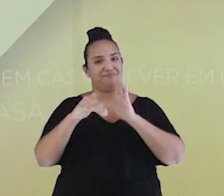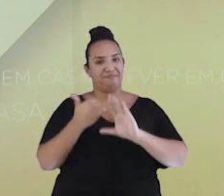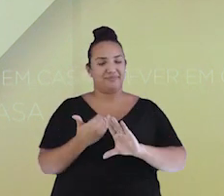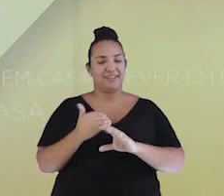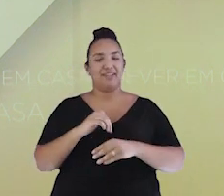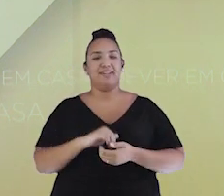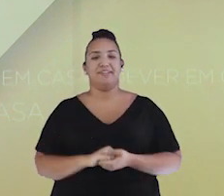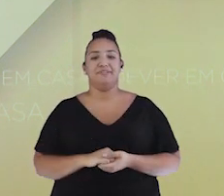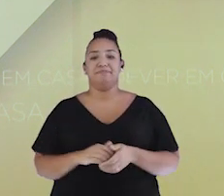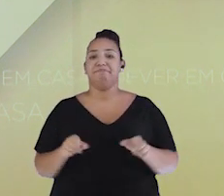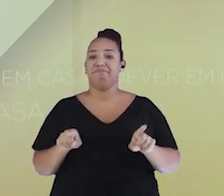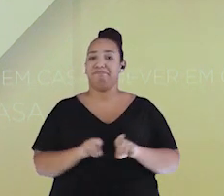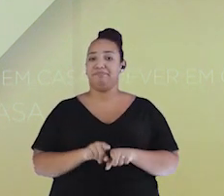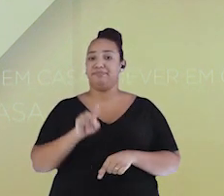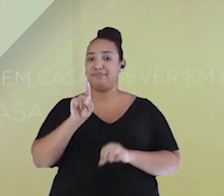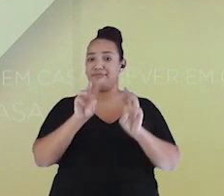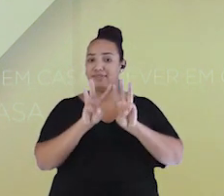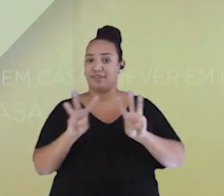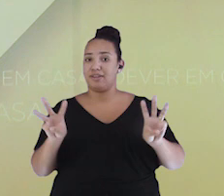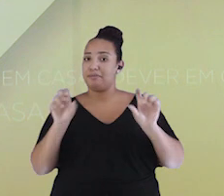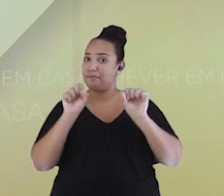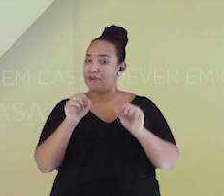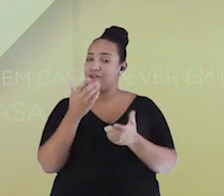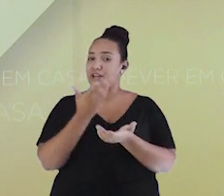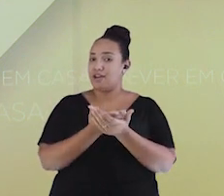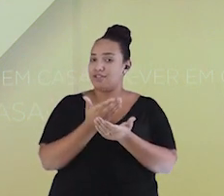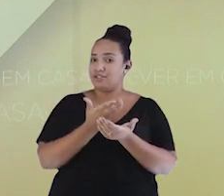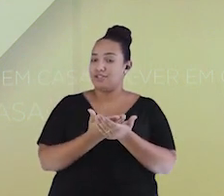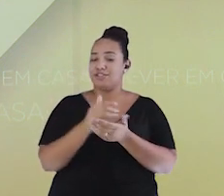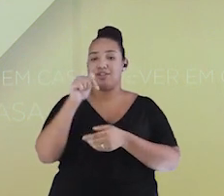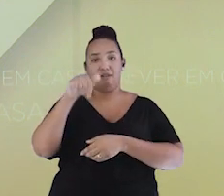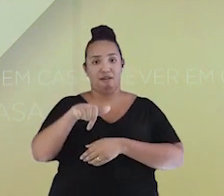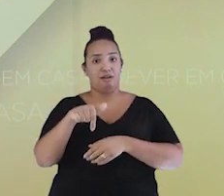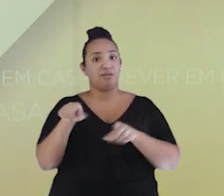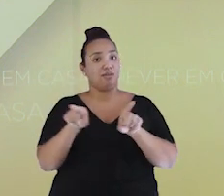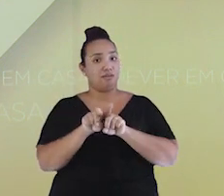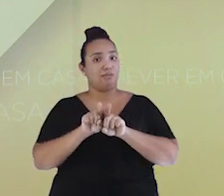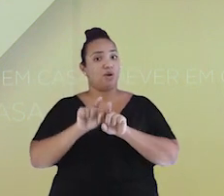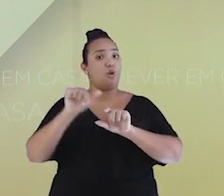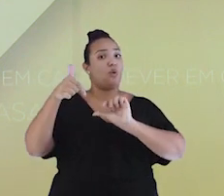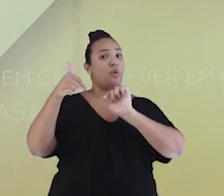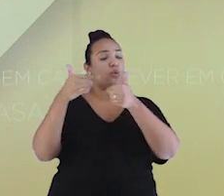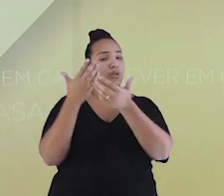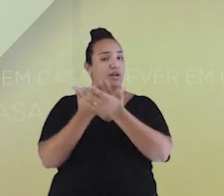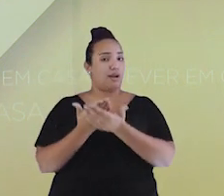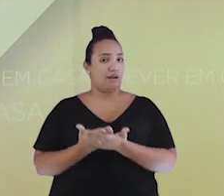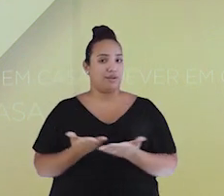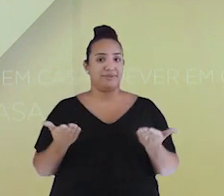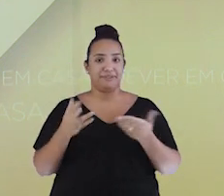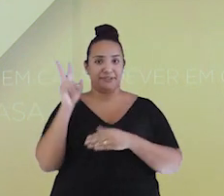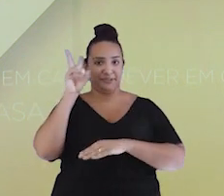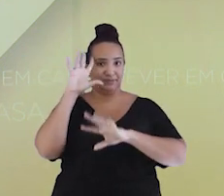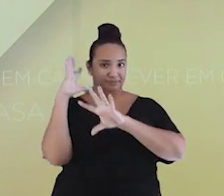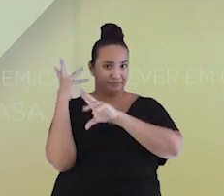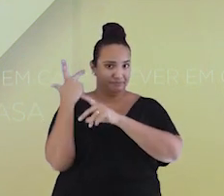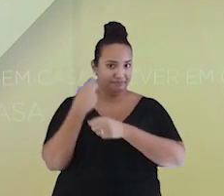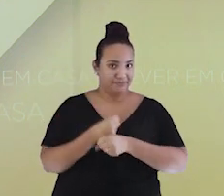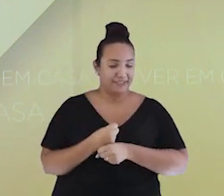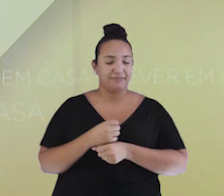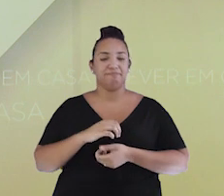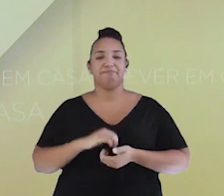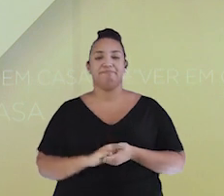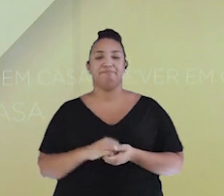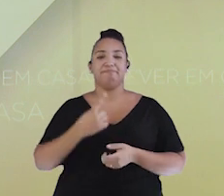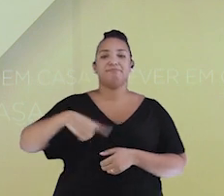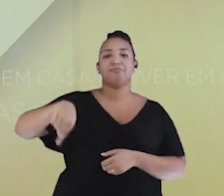www.tvdeveremcasa.com.br, deixando sua dúvida ou contribuição. Inclusive, lá é possível assistir essa e outras